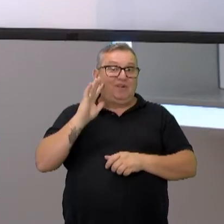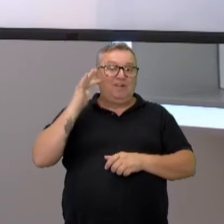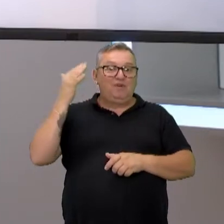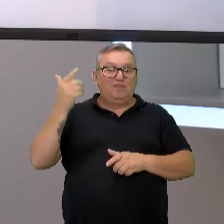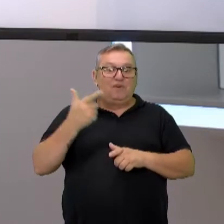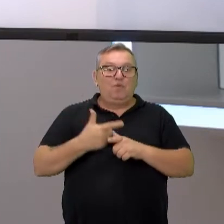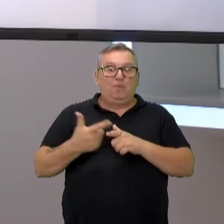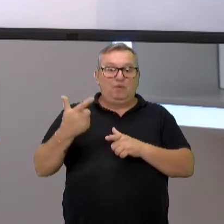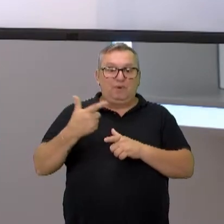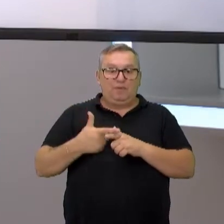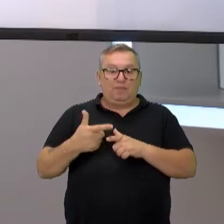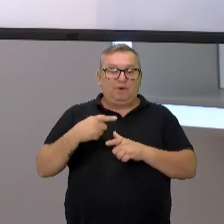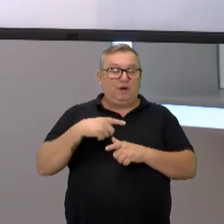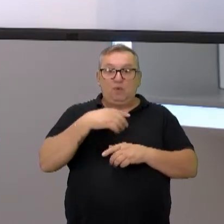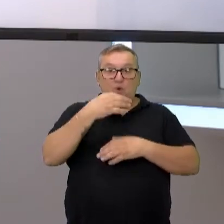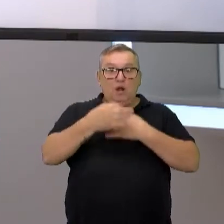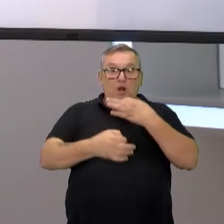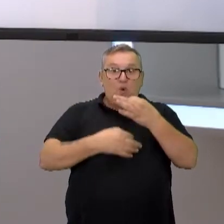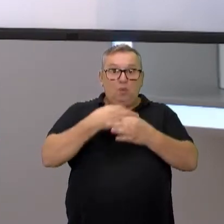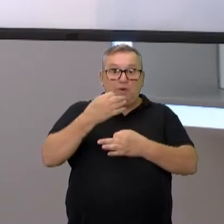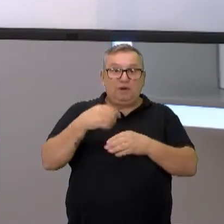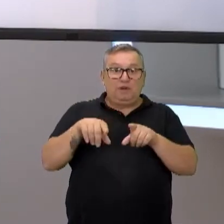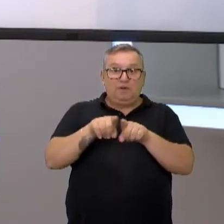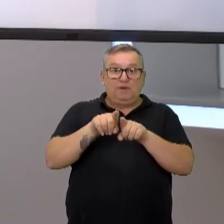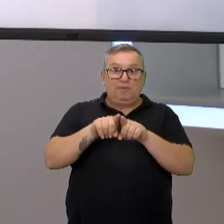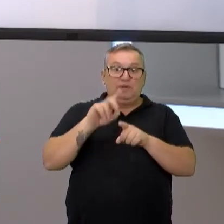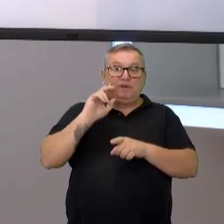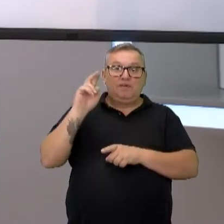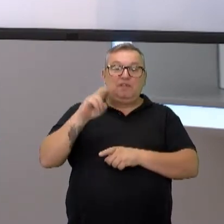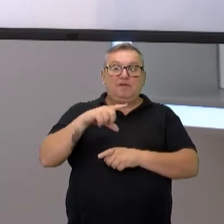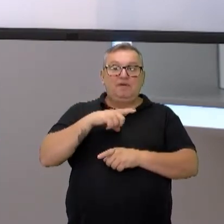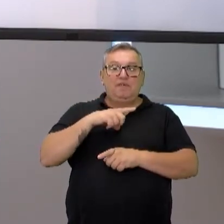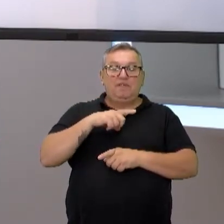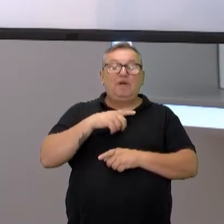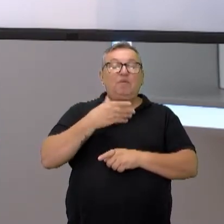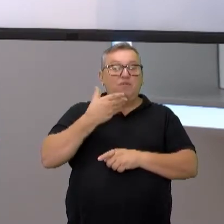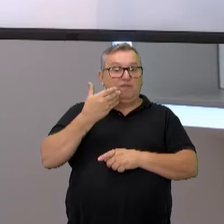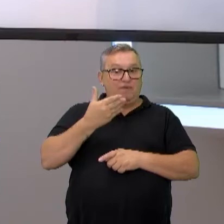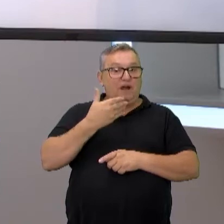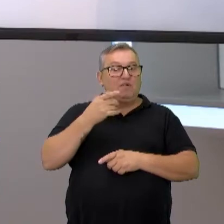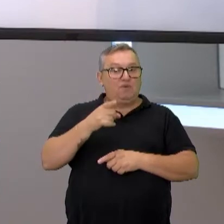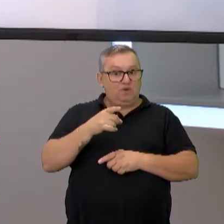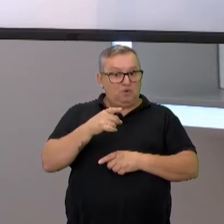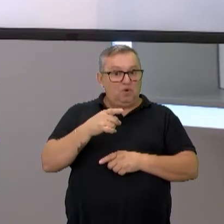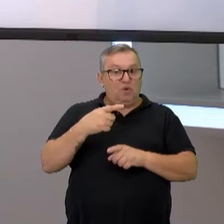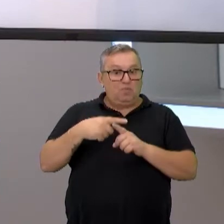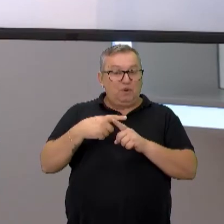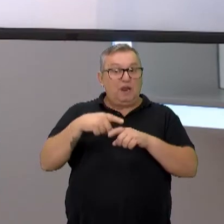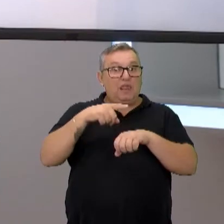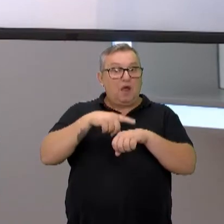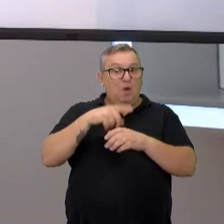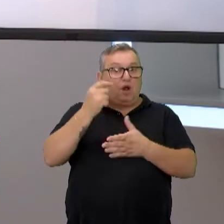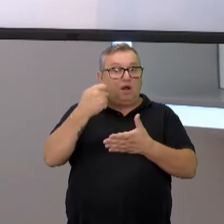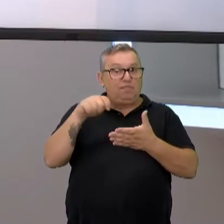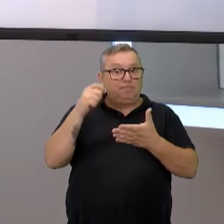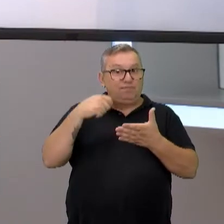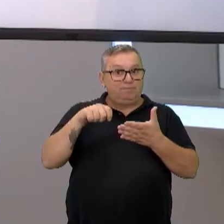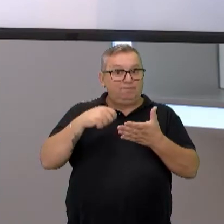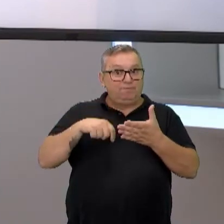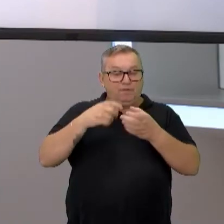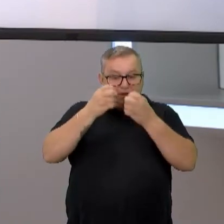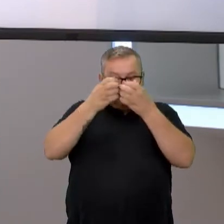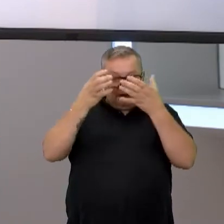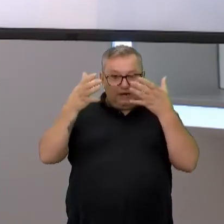problema. Eu não estou mais argumentando. Aluno da terceira série, você tem que ter isso muito claro na sua mente aí. Porque na hora de escrever, isso tem que estar